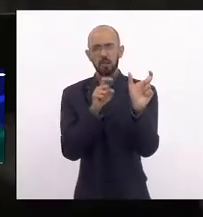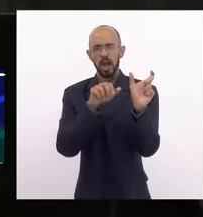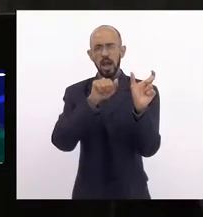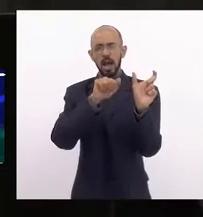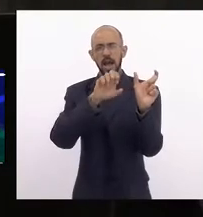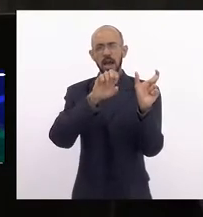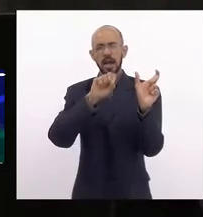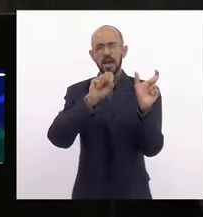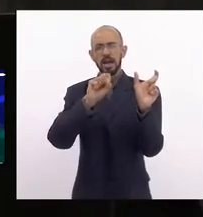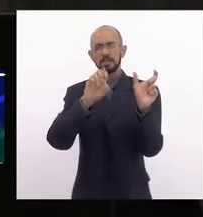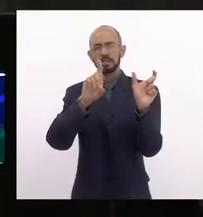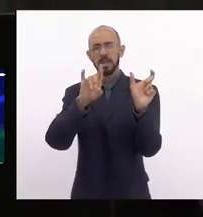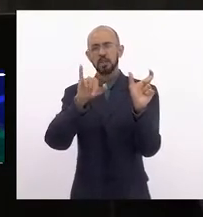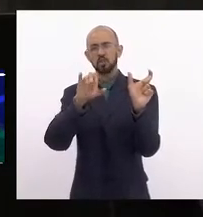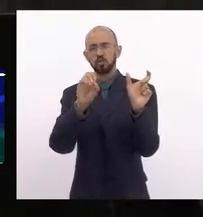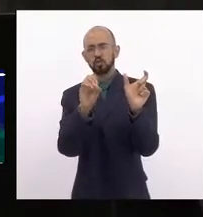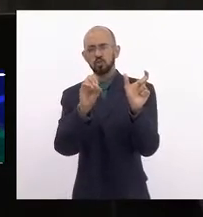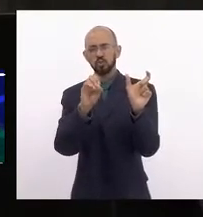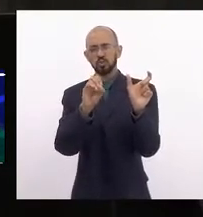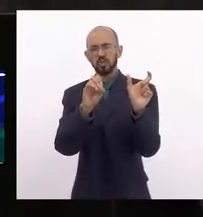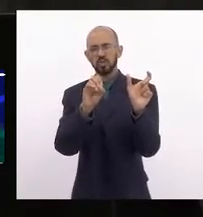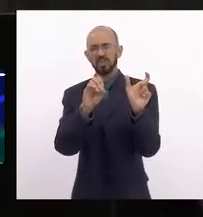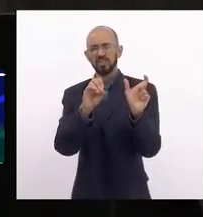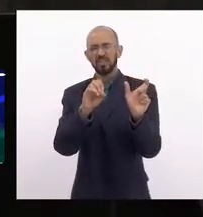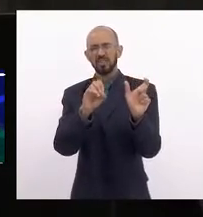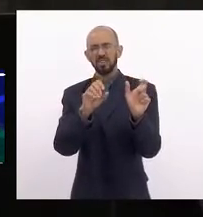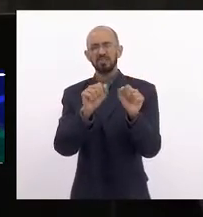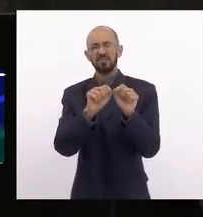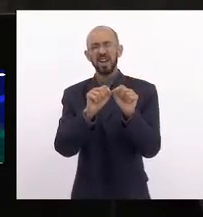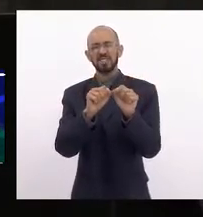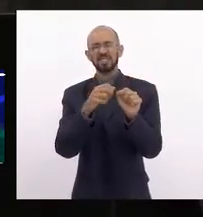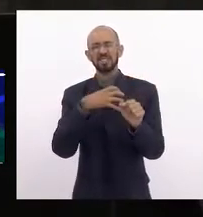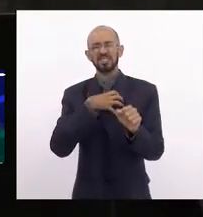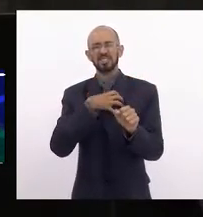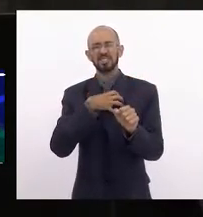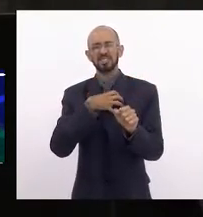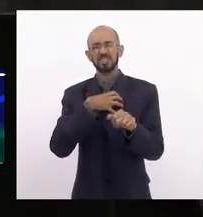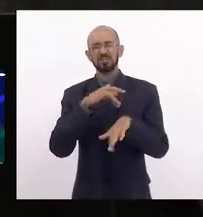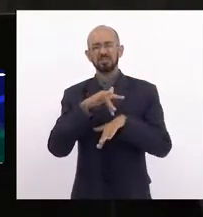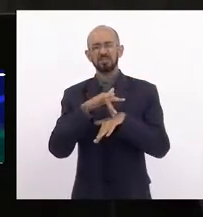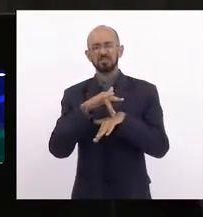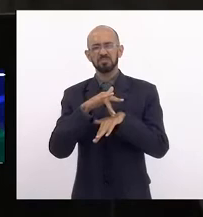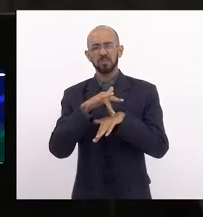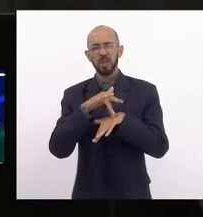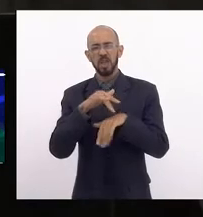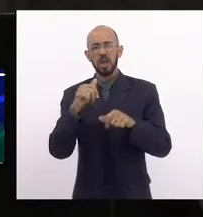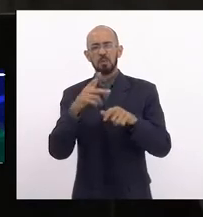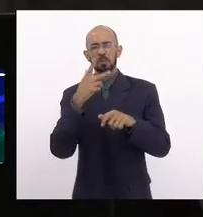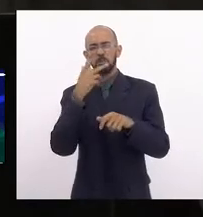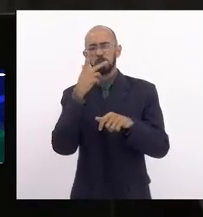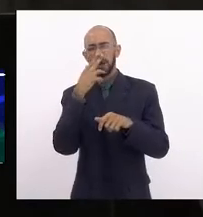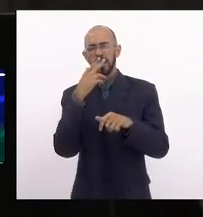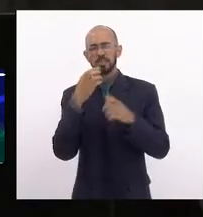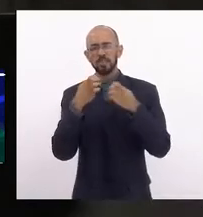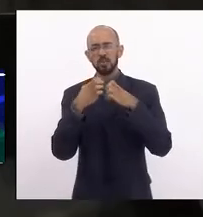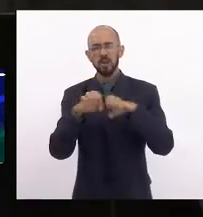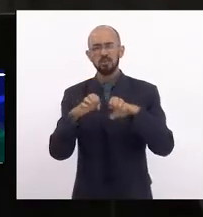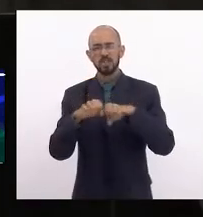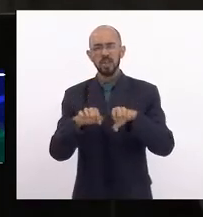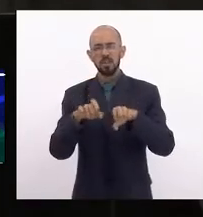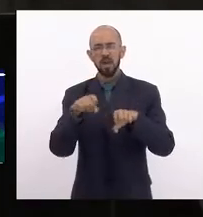trás recriminação traz constrangimento como se o evangelho fosse um